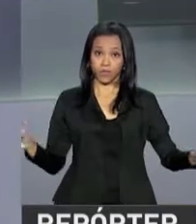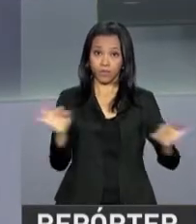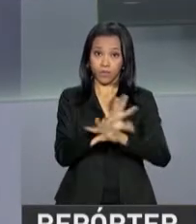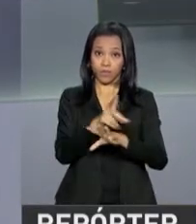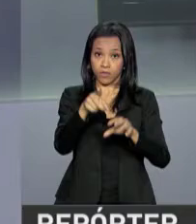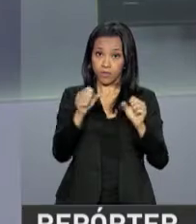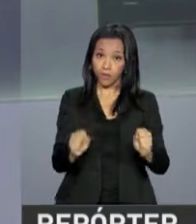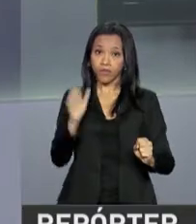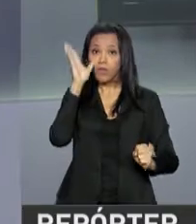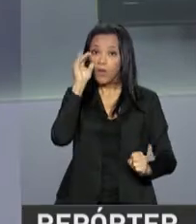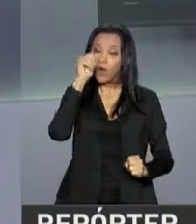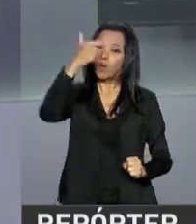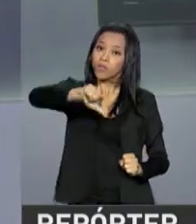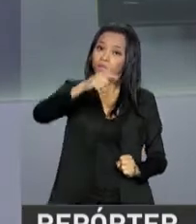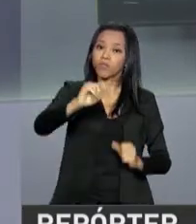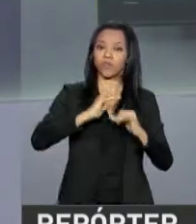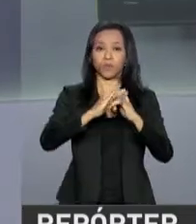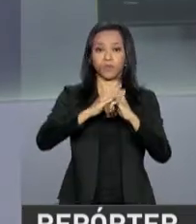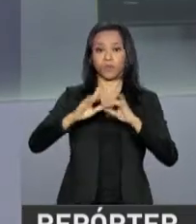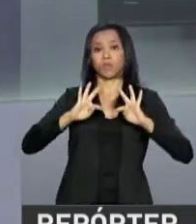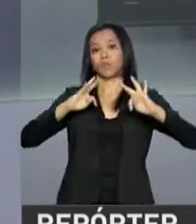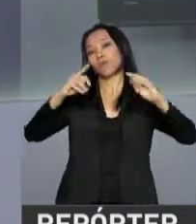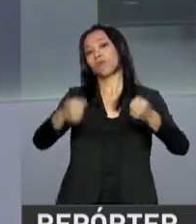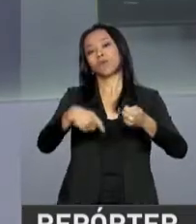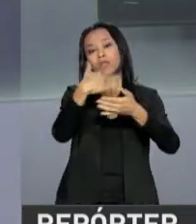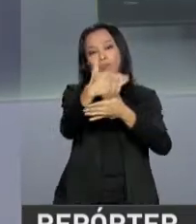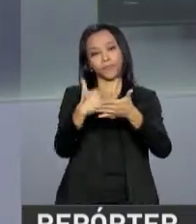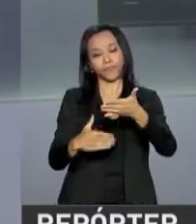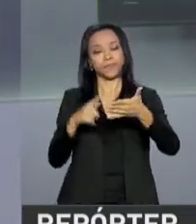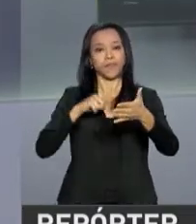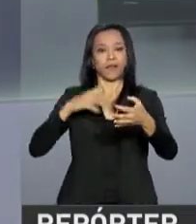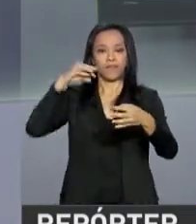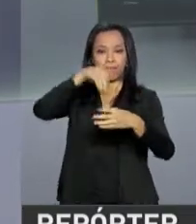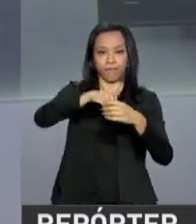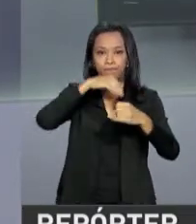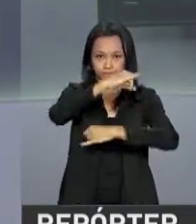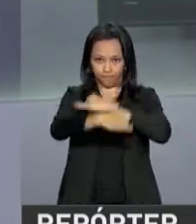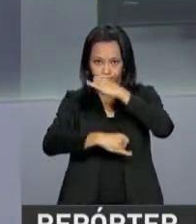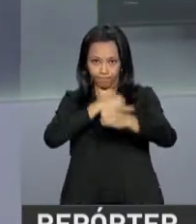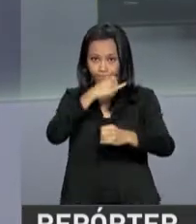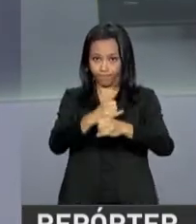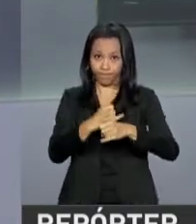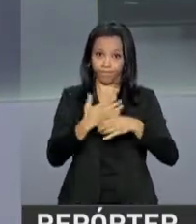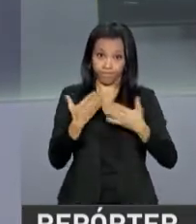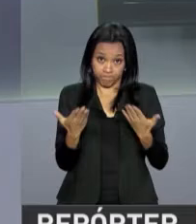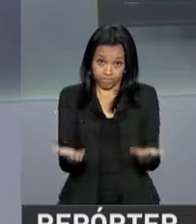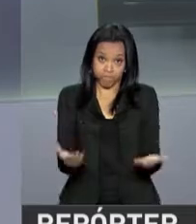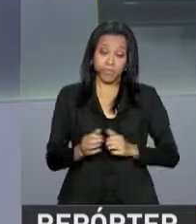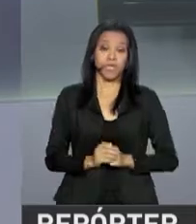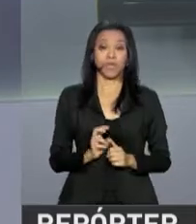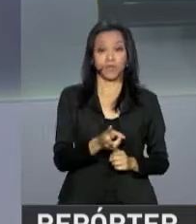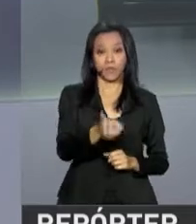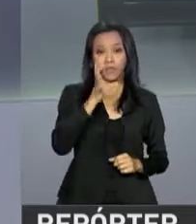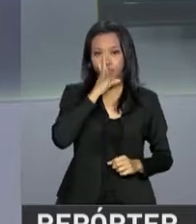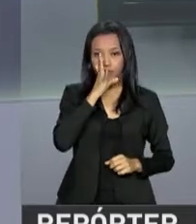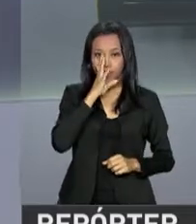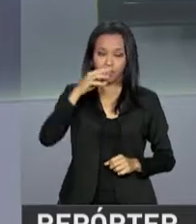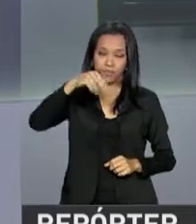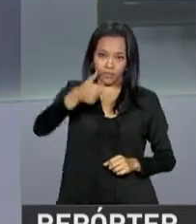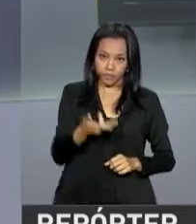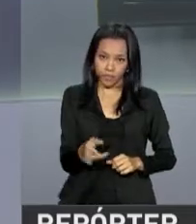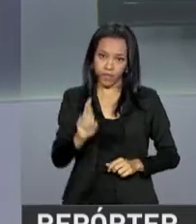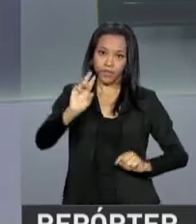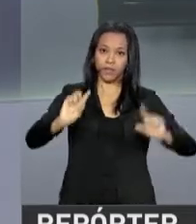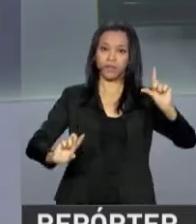você pode rever as reportagens no youtube e toda nossa programação também está na página da nbr na internet continue com a gente